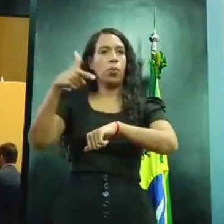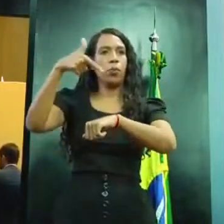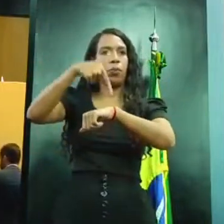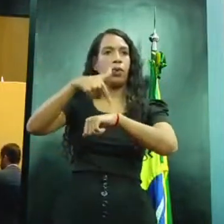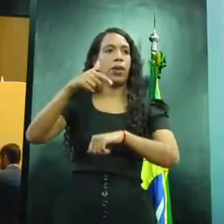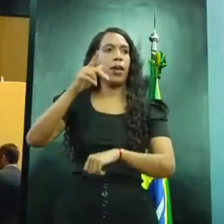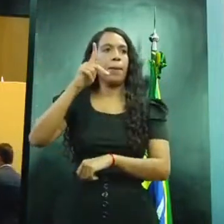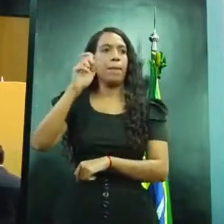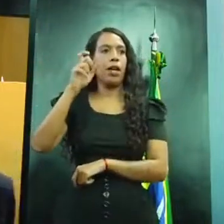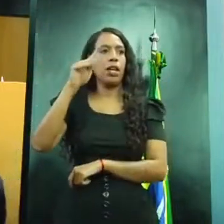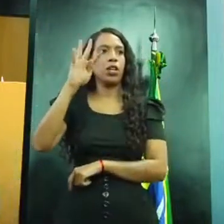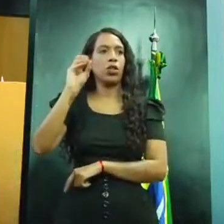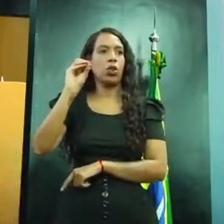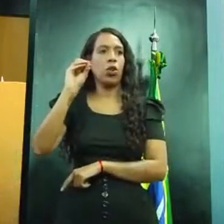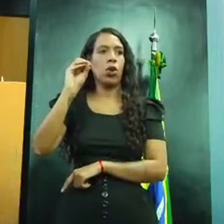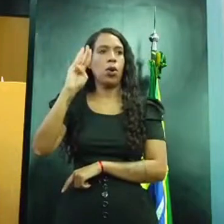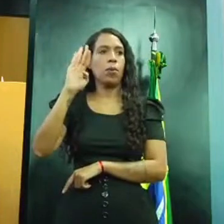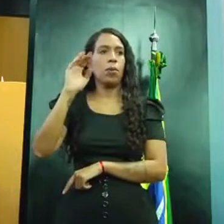encomendas tecnológicas.